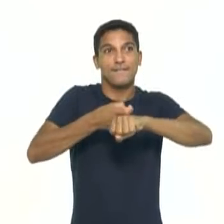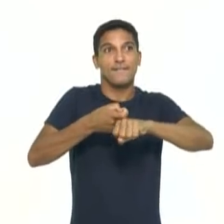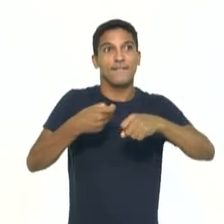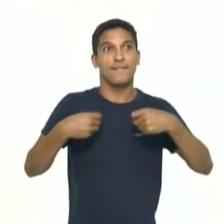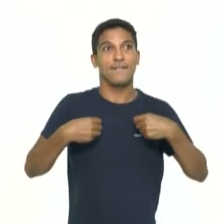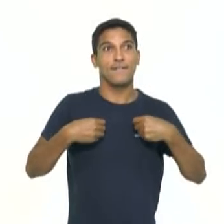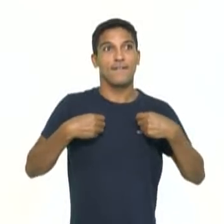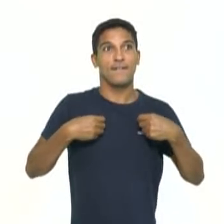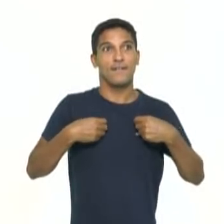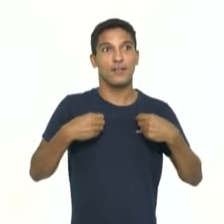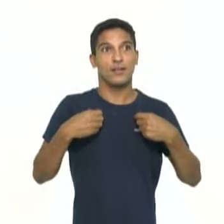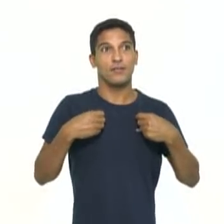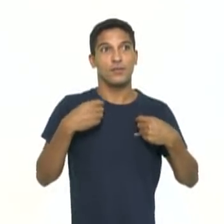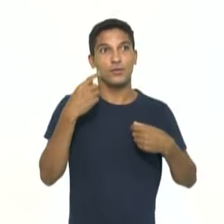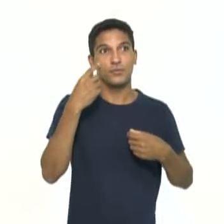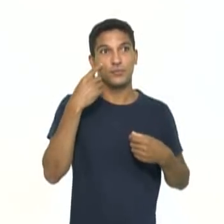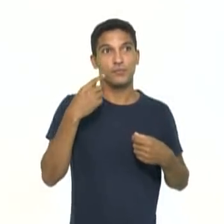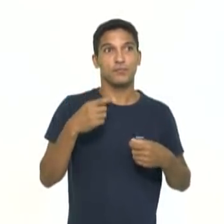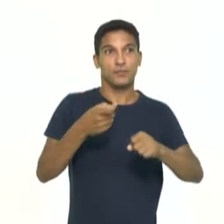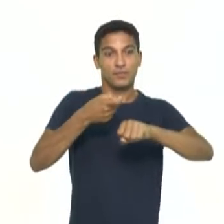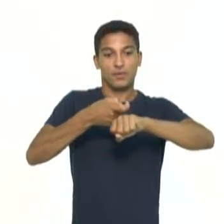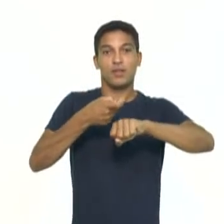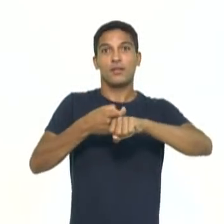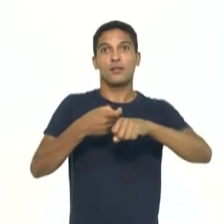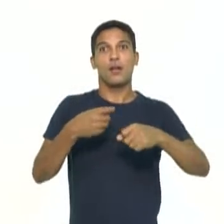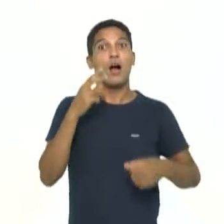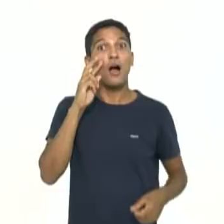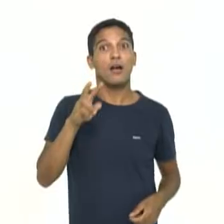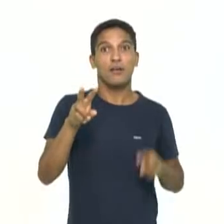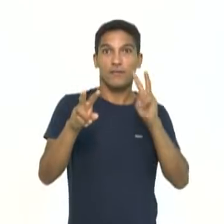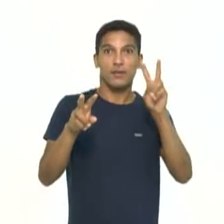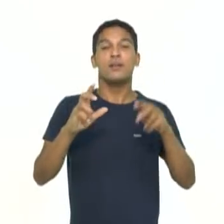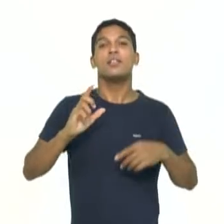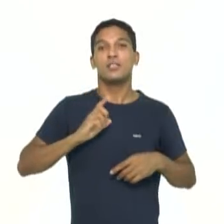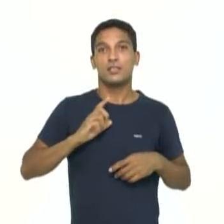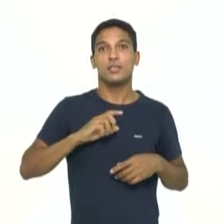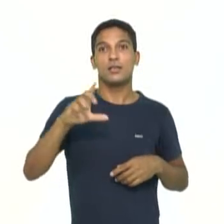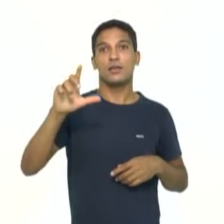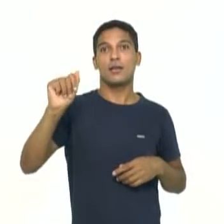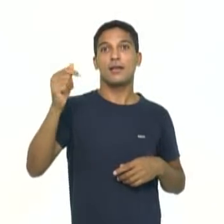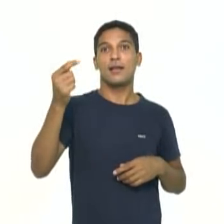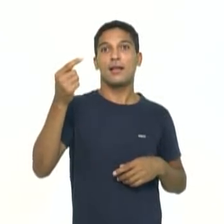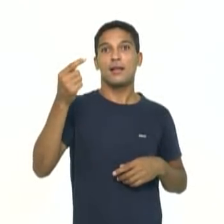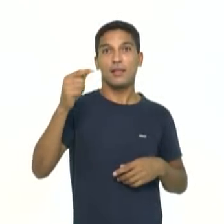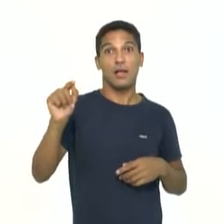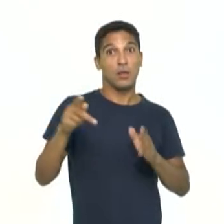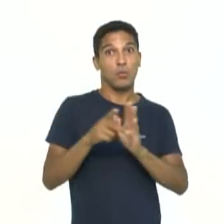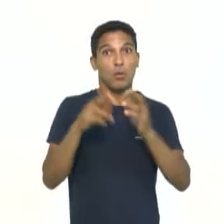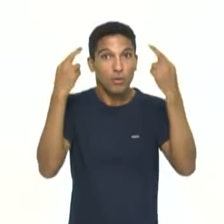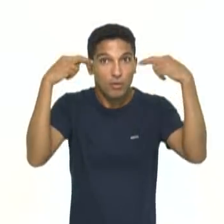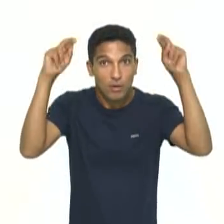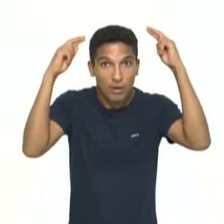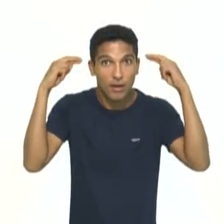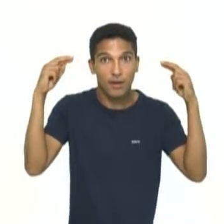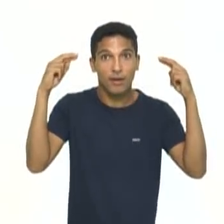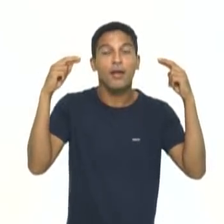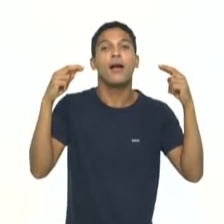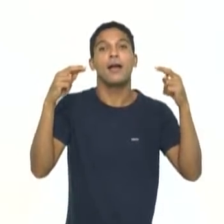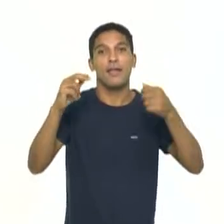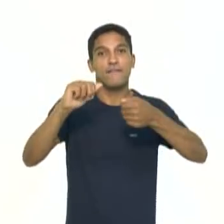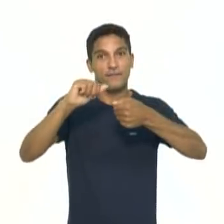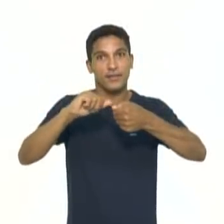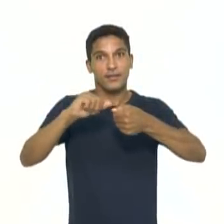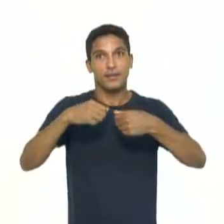com amarrações. Eram feitos, como vocês podem ver, de lã, né, de carneiro, né, era a princípio